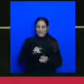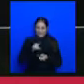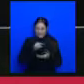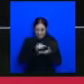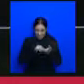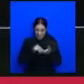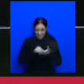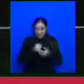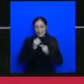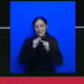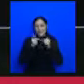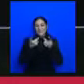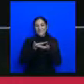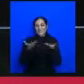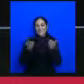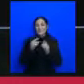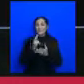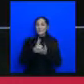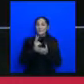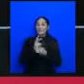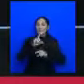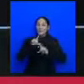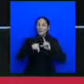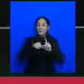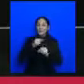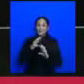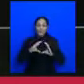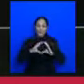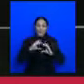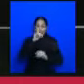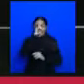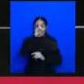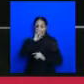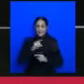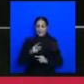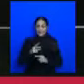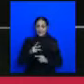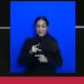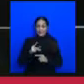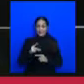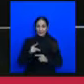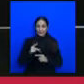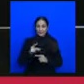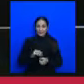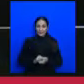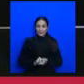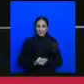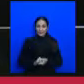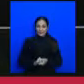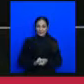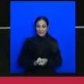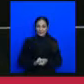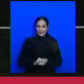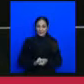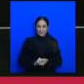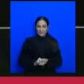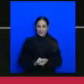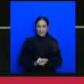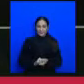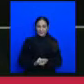aí, tá marcando. Boa sorte, vamos seguir sorteando. Bola amarela, número 12. Amarela, 12.